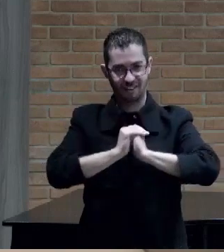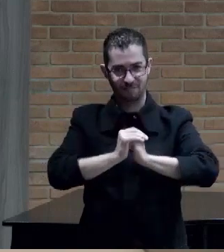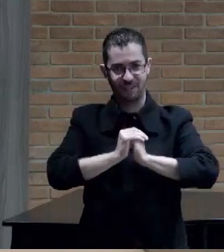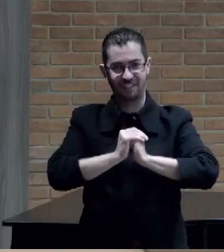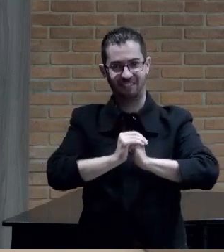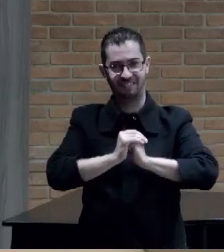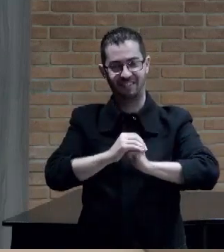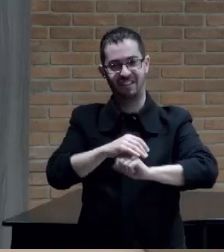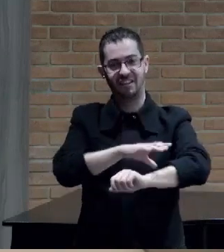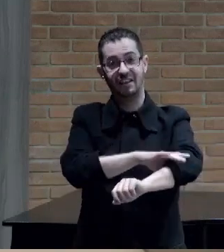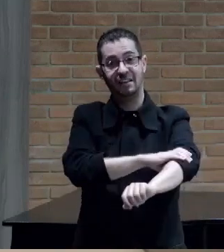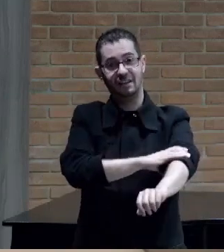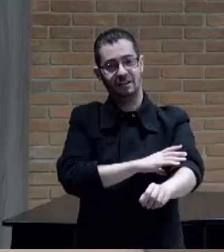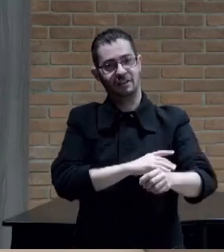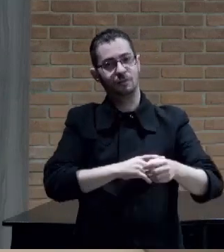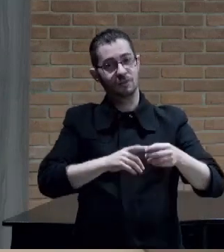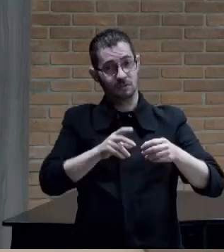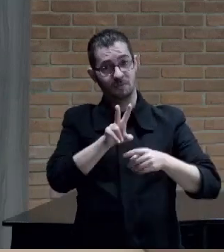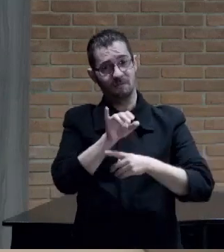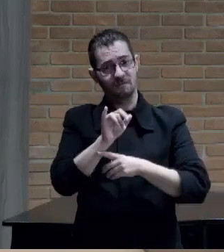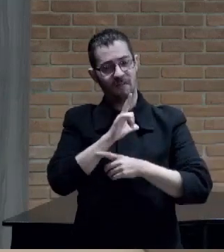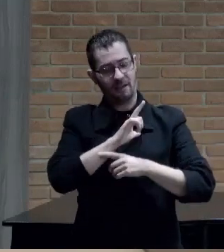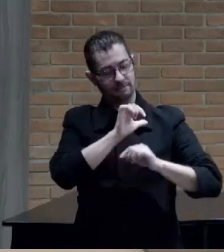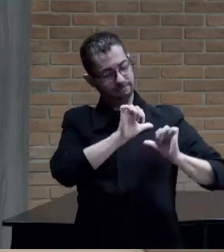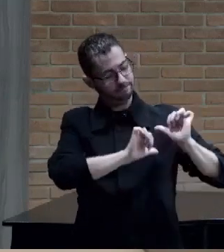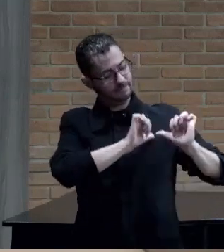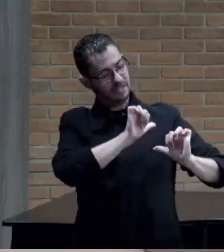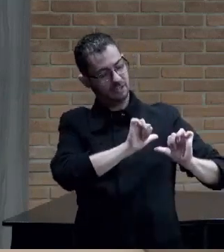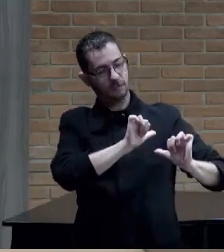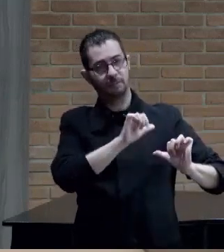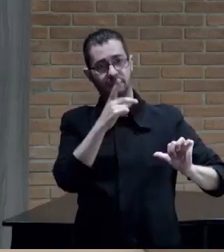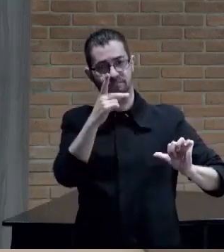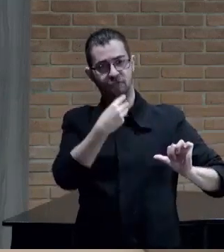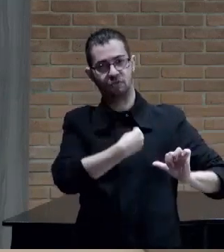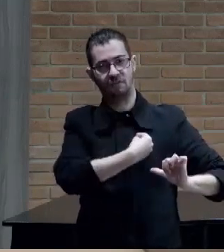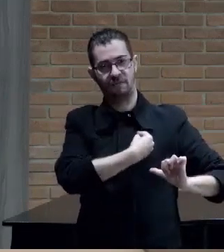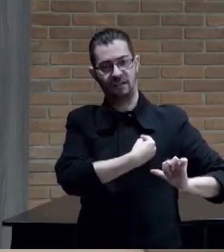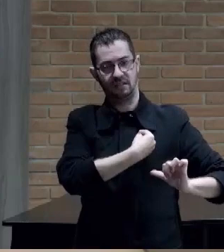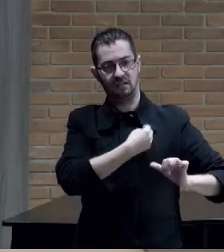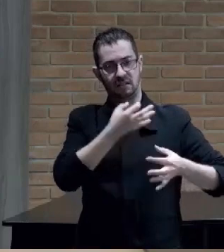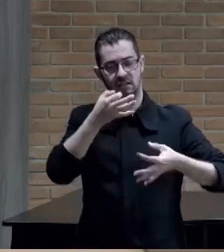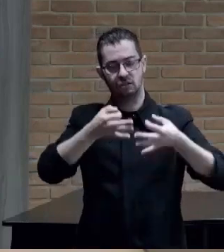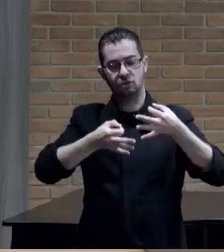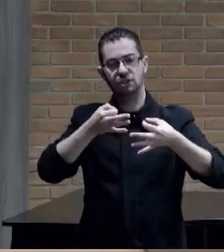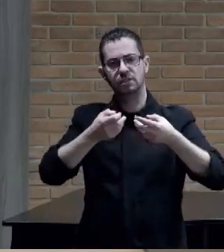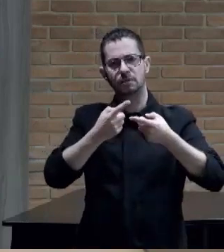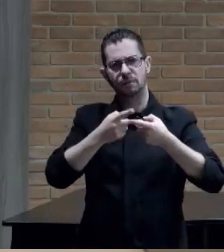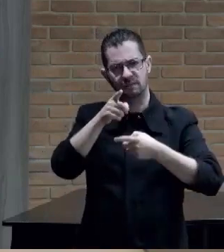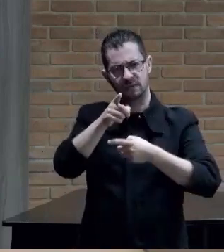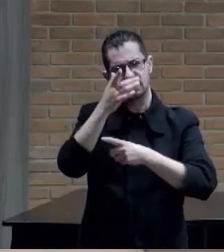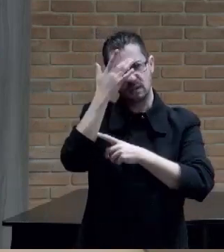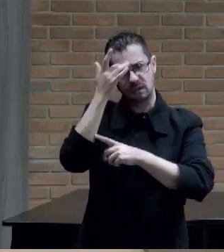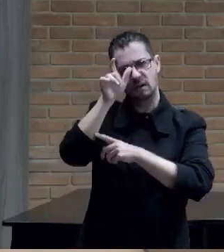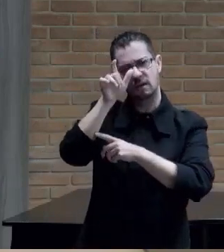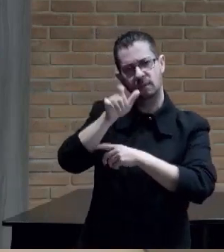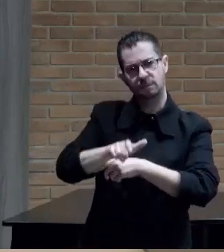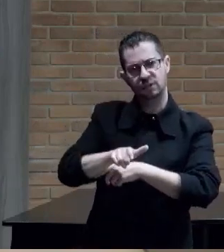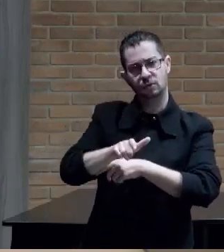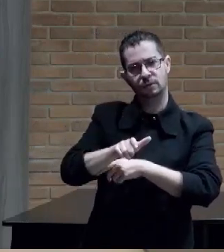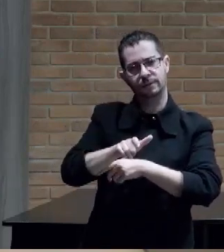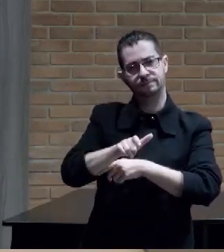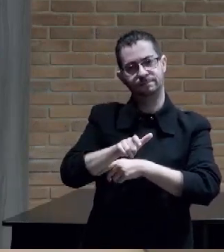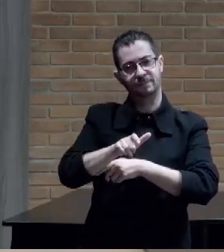vai transformar a sua vida. É essa justiça, porque você é uma pessoa